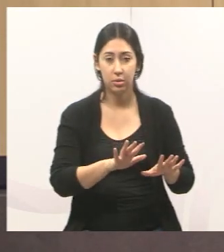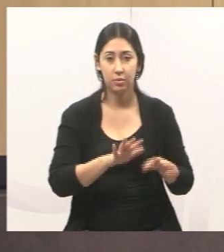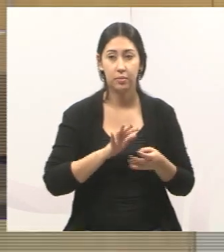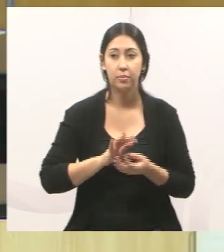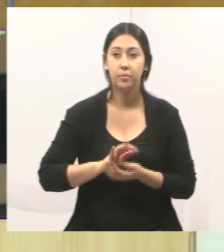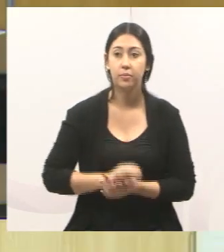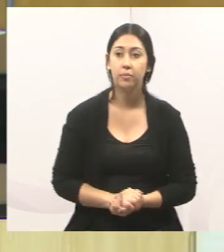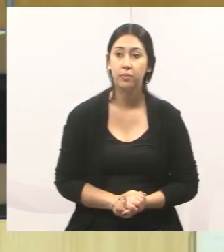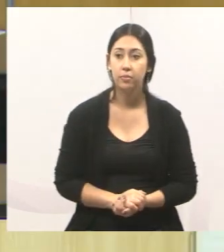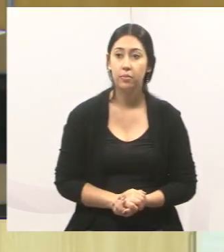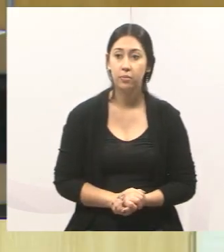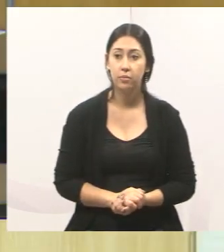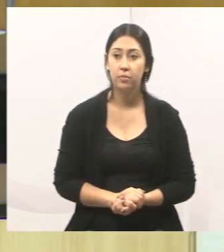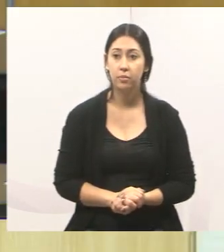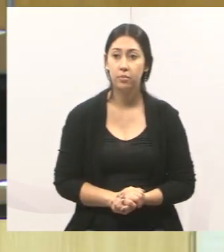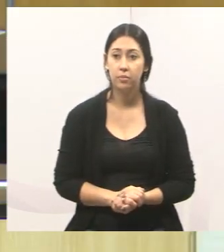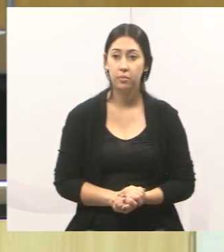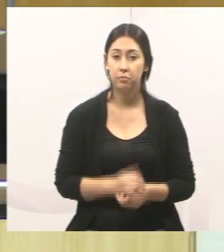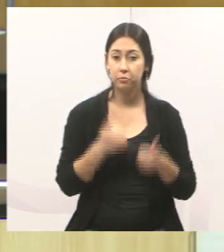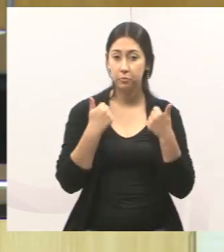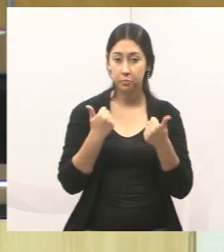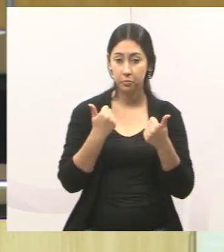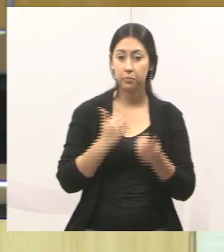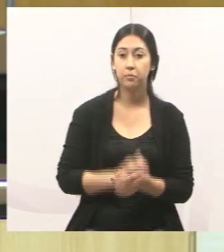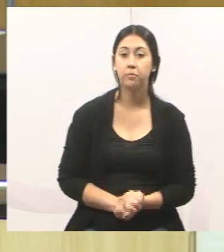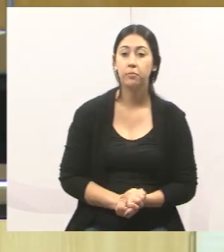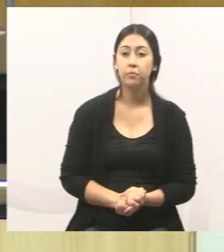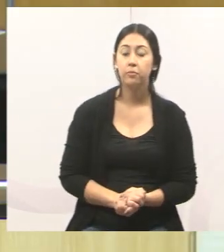foram rejeitadas por esta casa, ok?